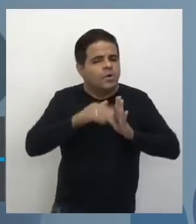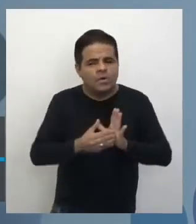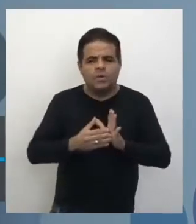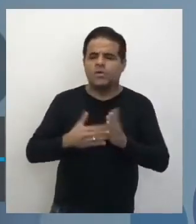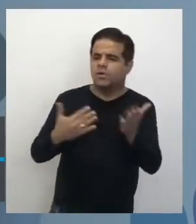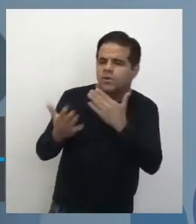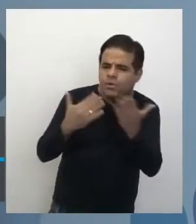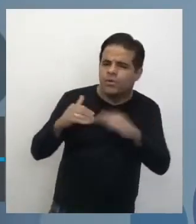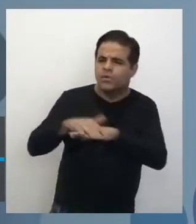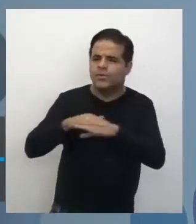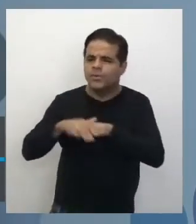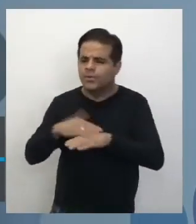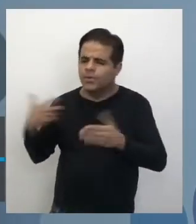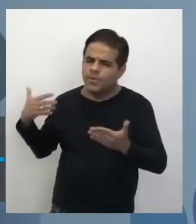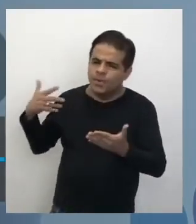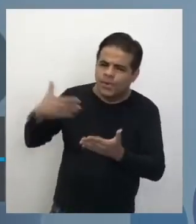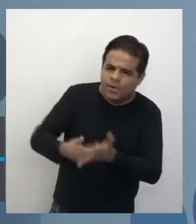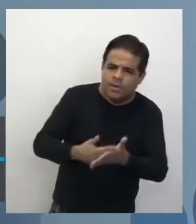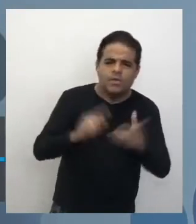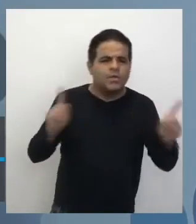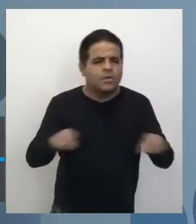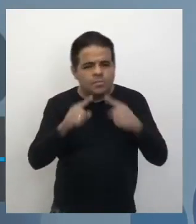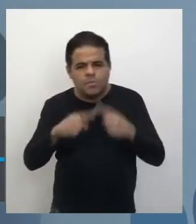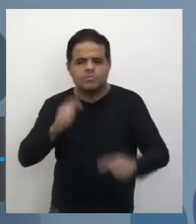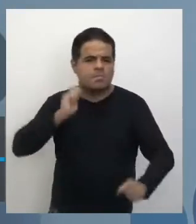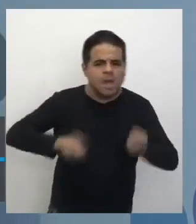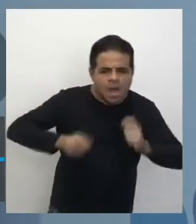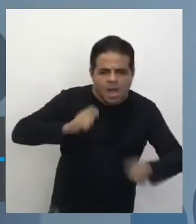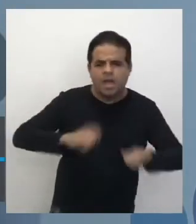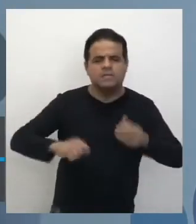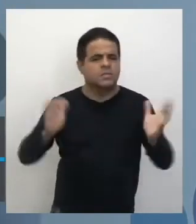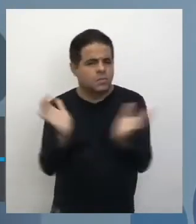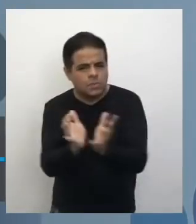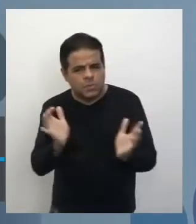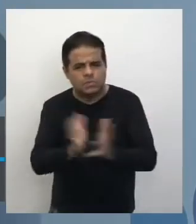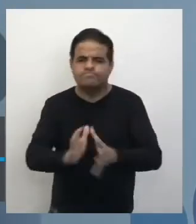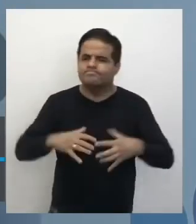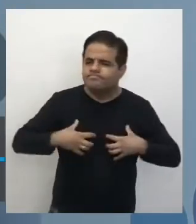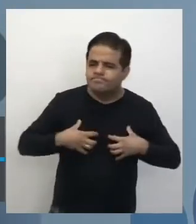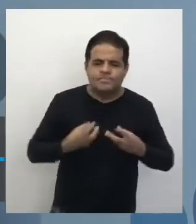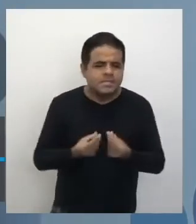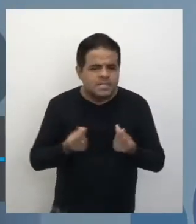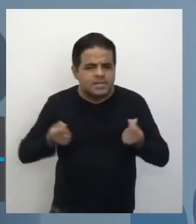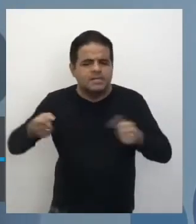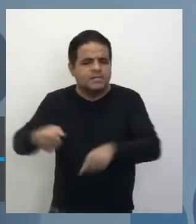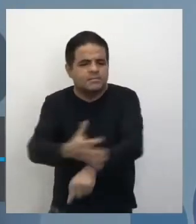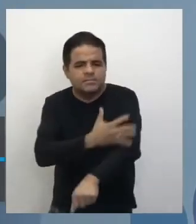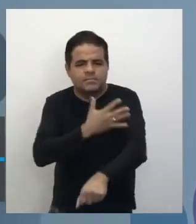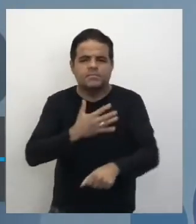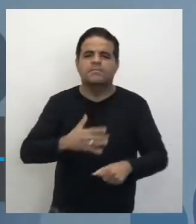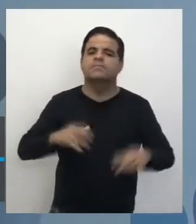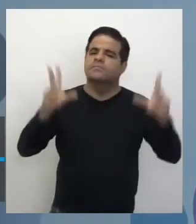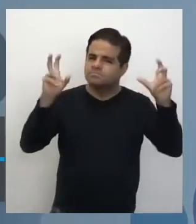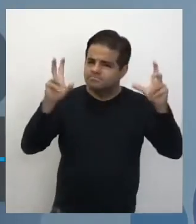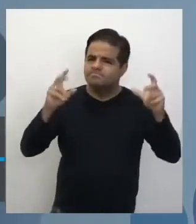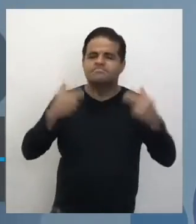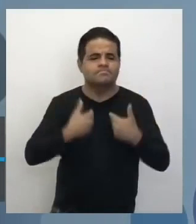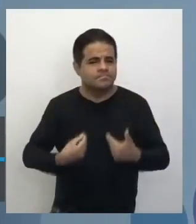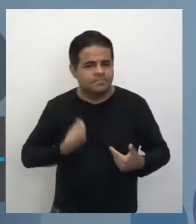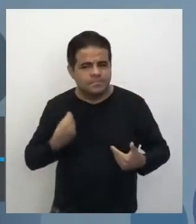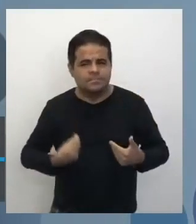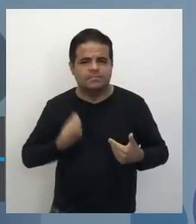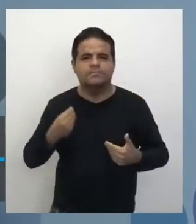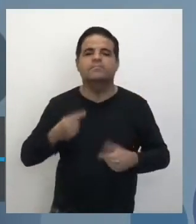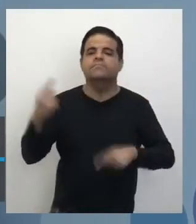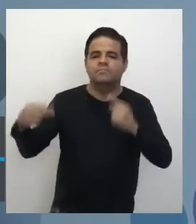gente conversou ao longo da aula, músicas, bandas, grupos, sensações, emoções, situações vividas, tá?